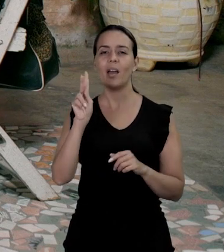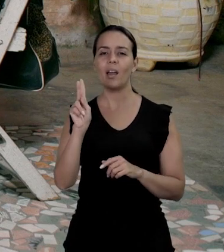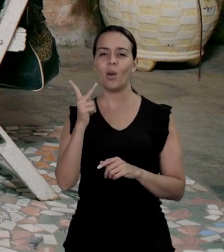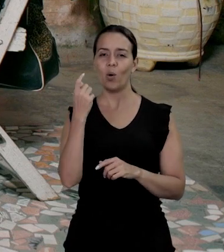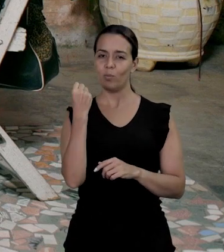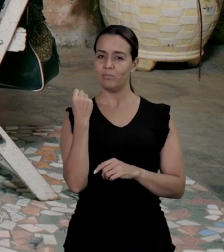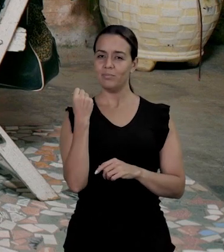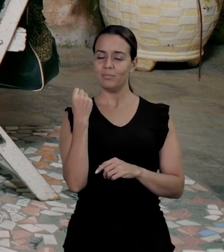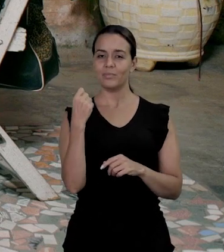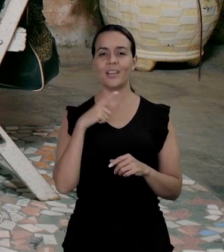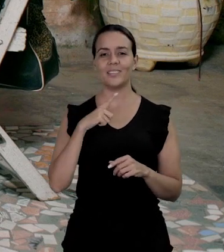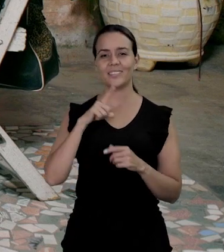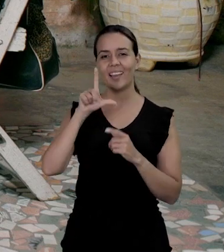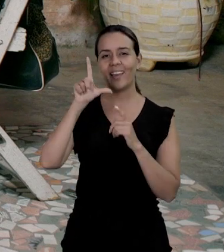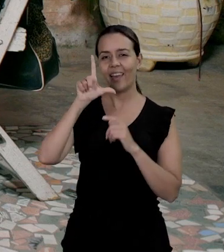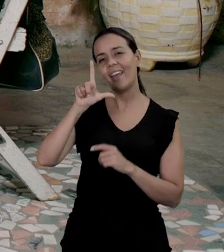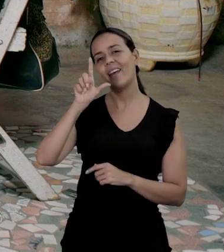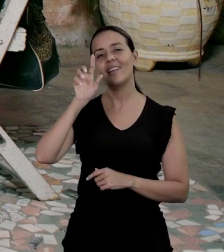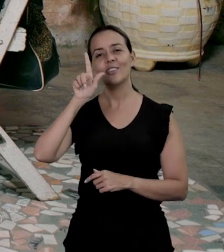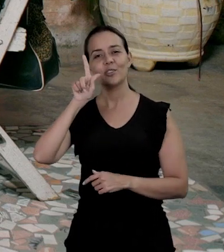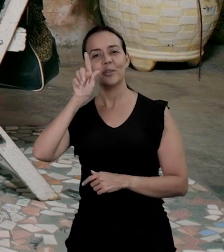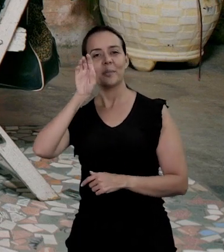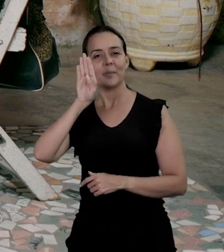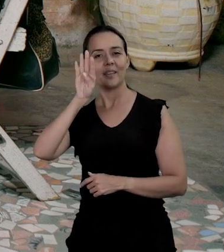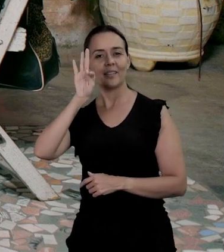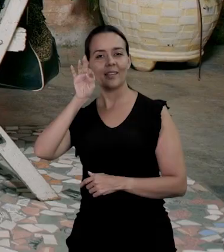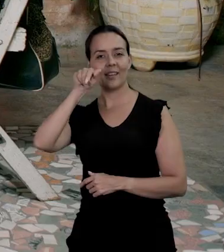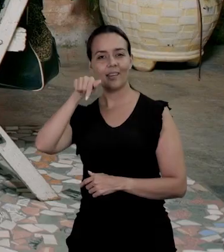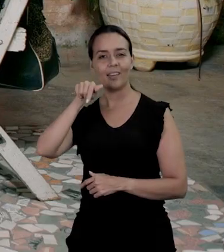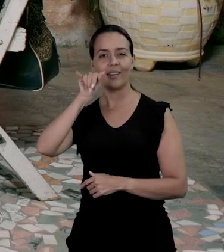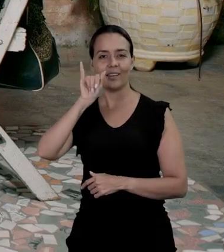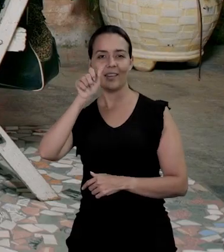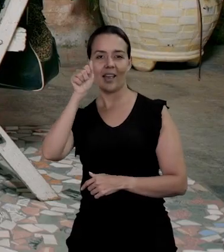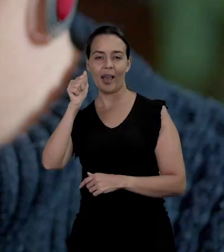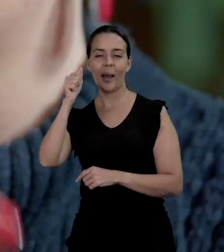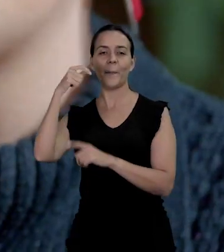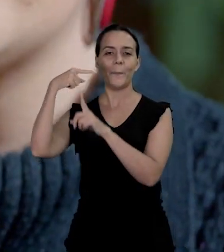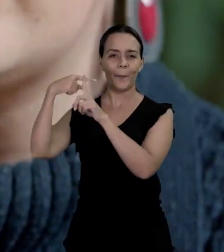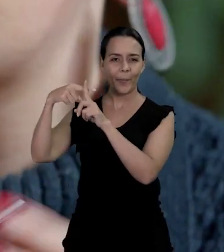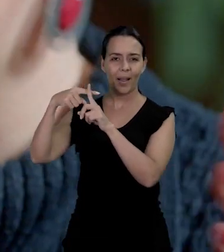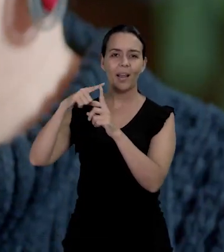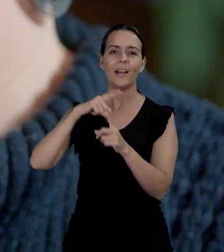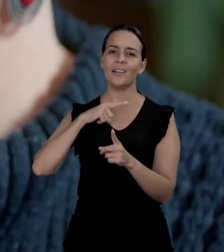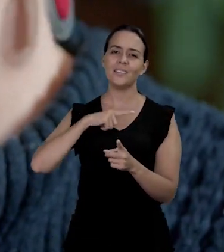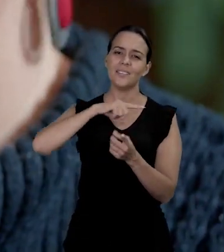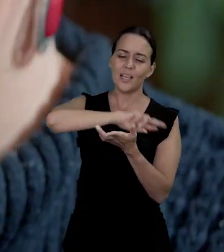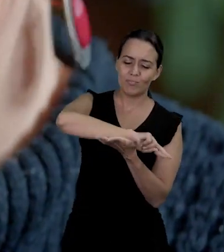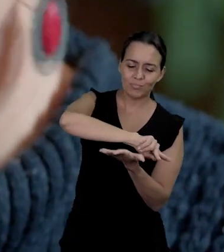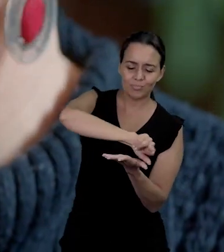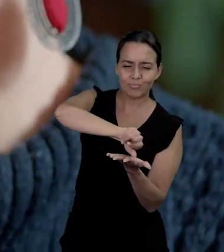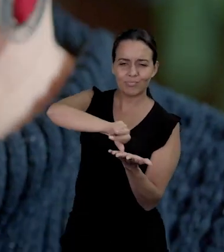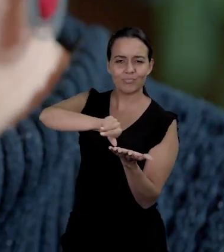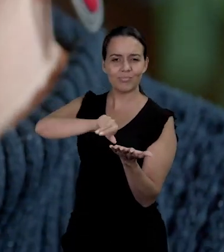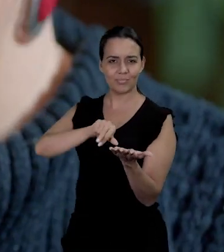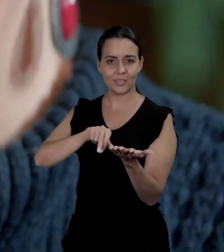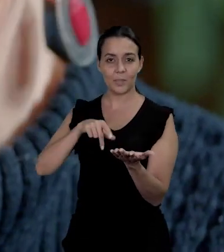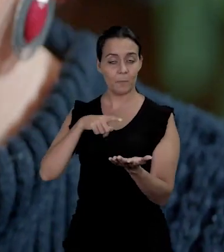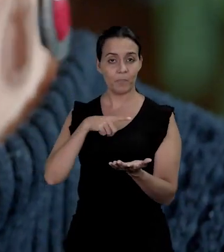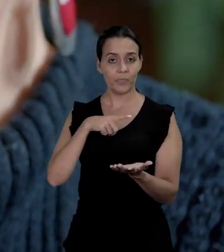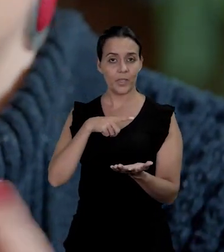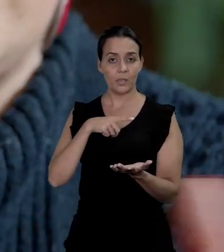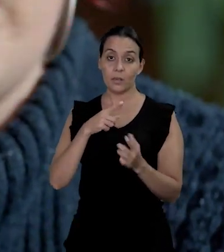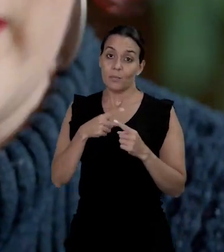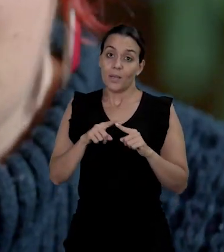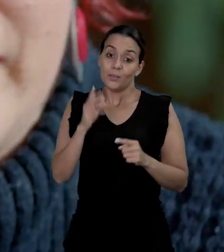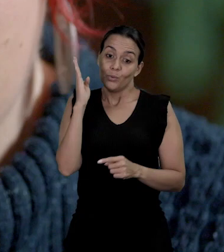é homossexualidade, a gente aumentou as letras, né? LGBTQIA+, incluímos pansexuais, agênero, assexuado,